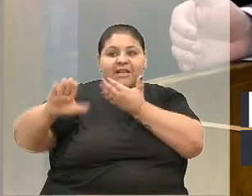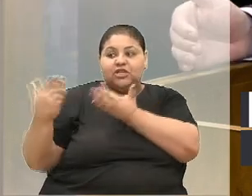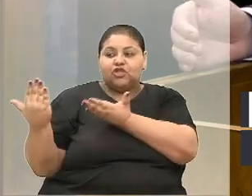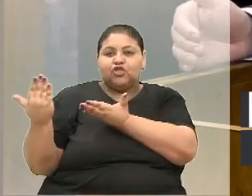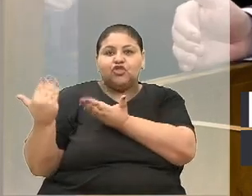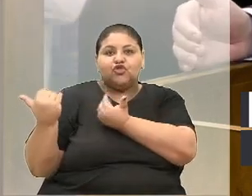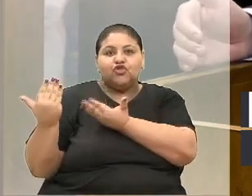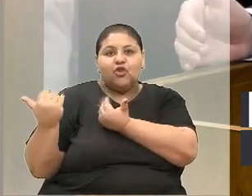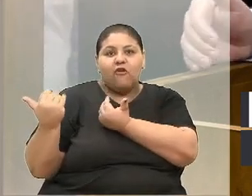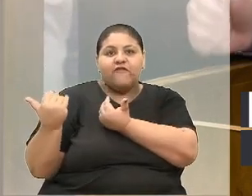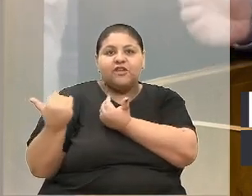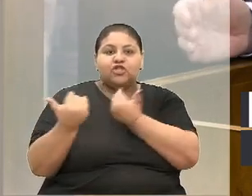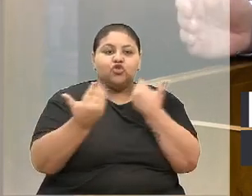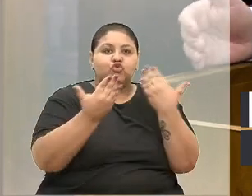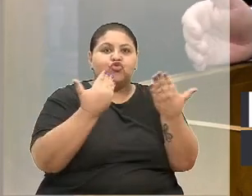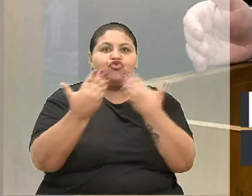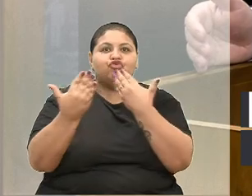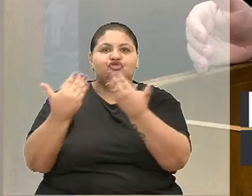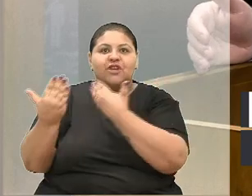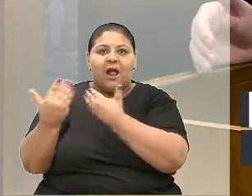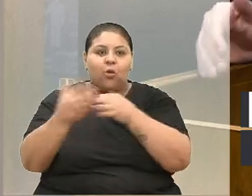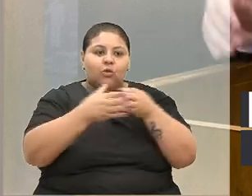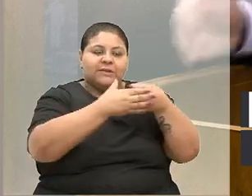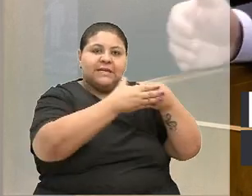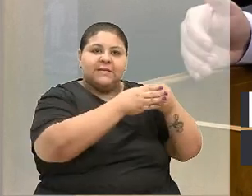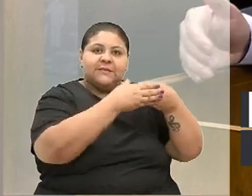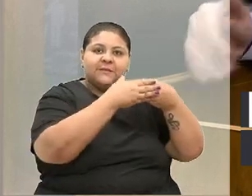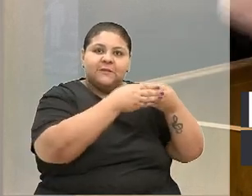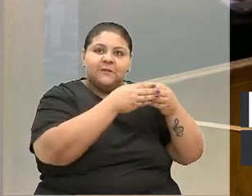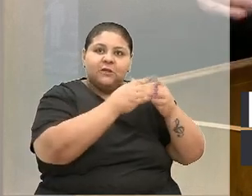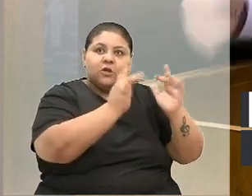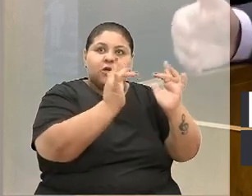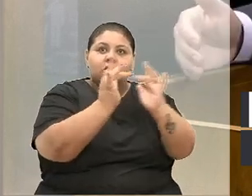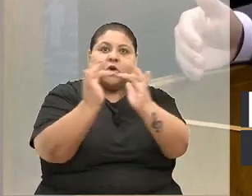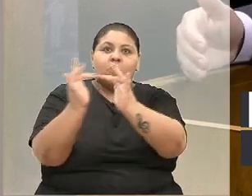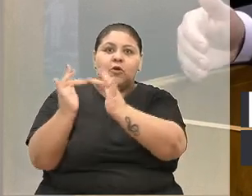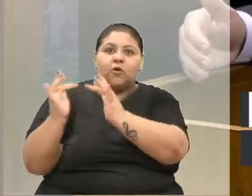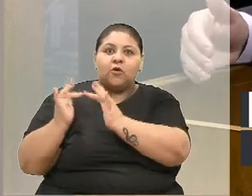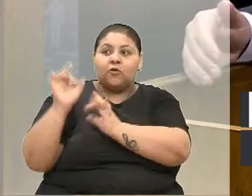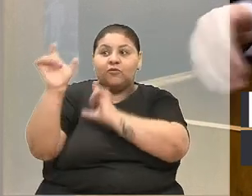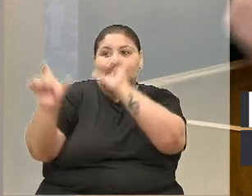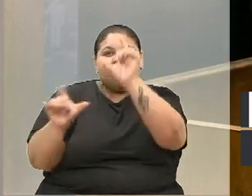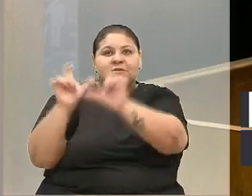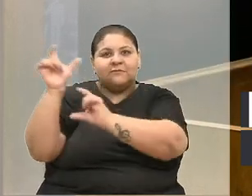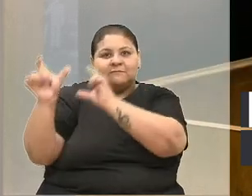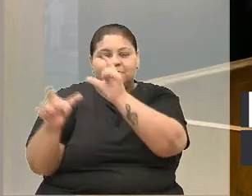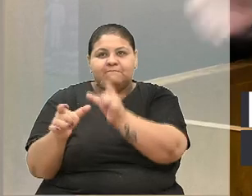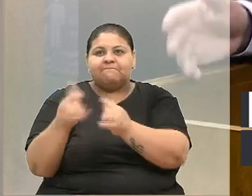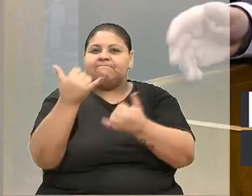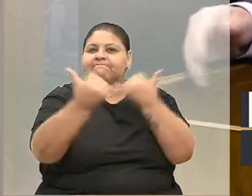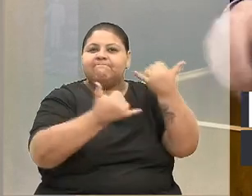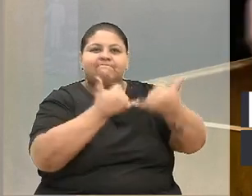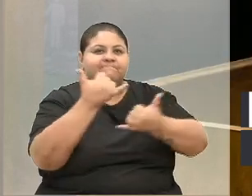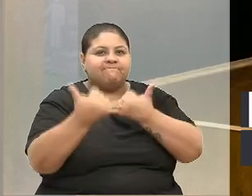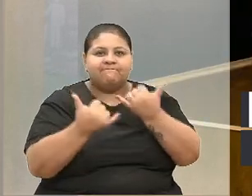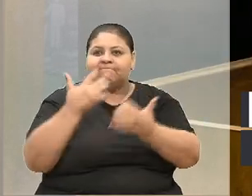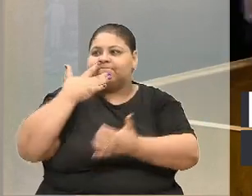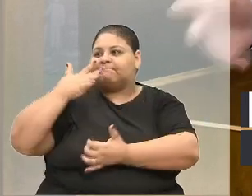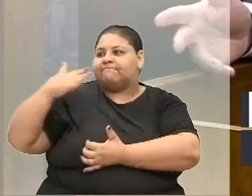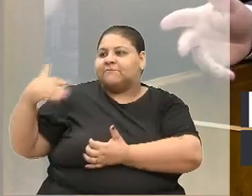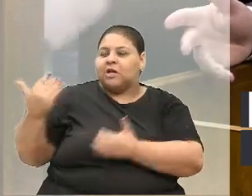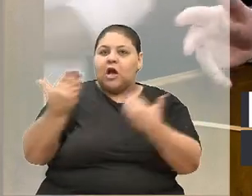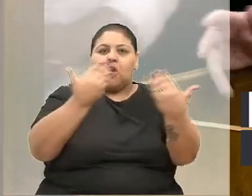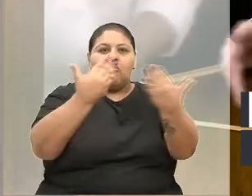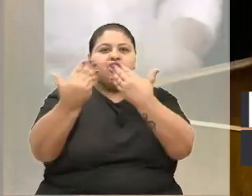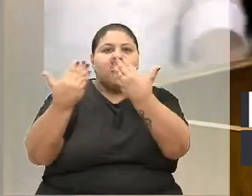do diálogo, das vivências, do contato que o contato humano proporciona. Brincadeiras infantis, a